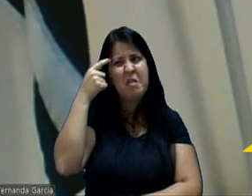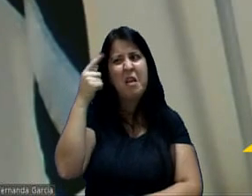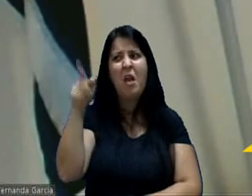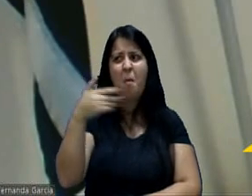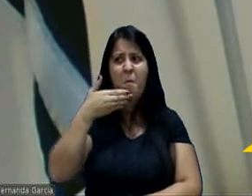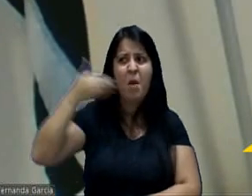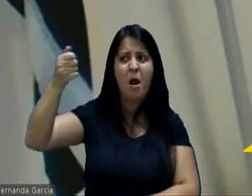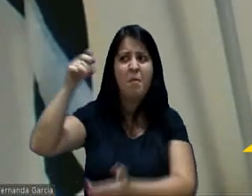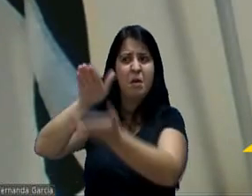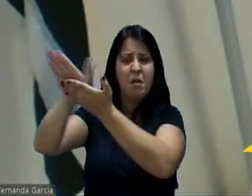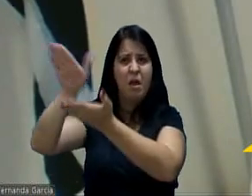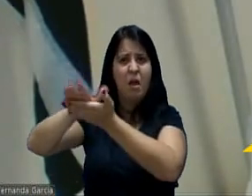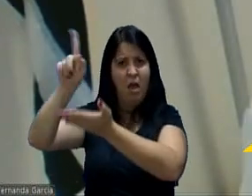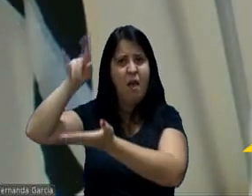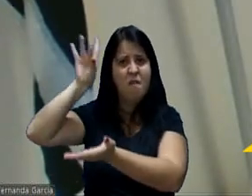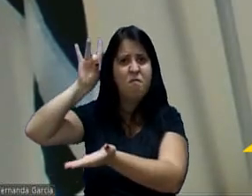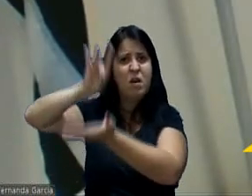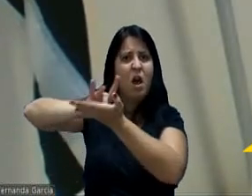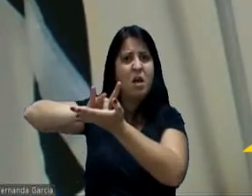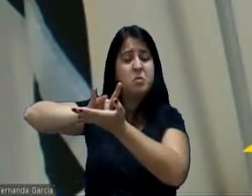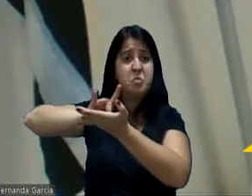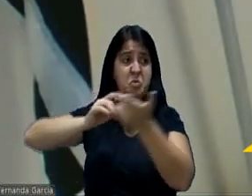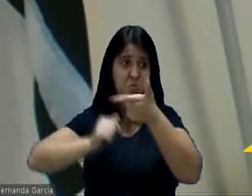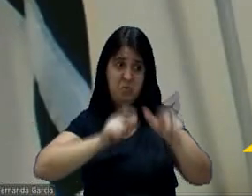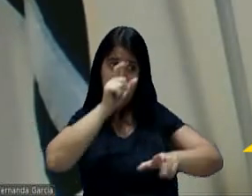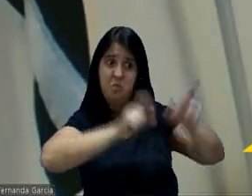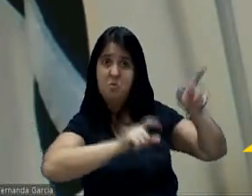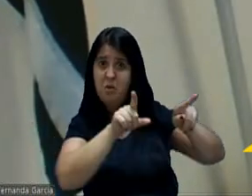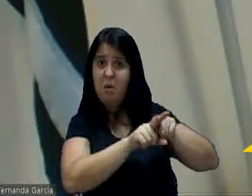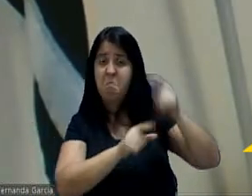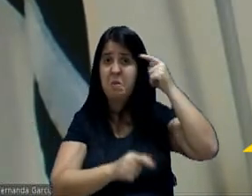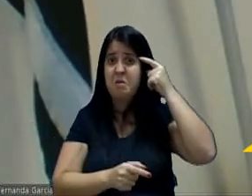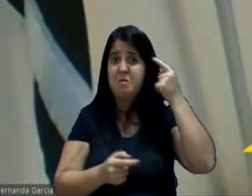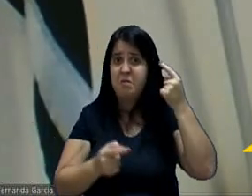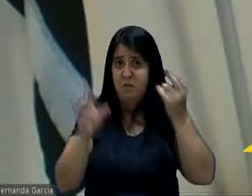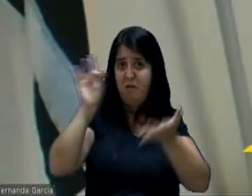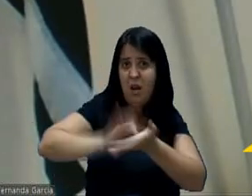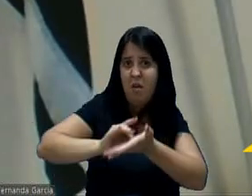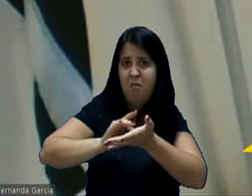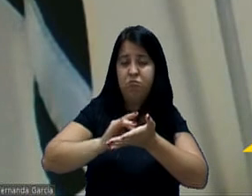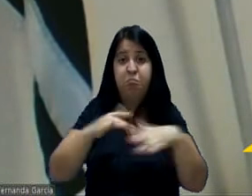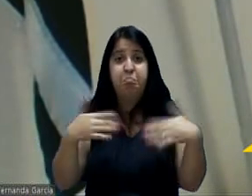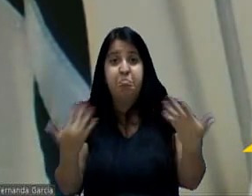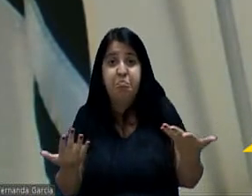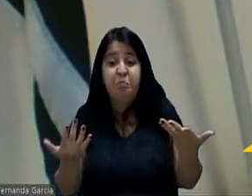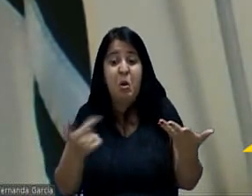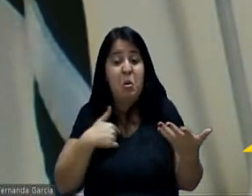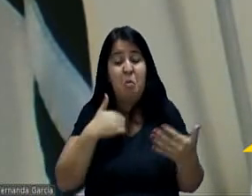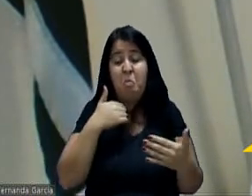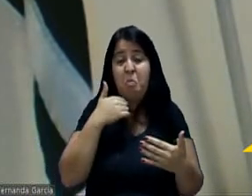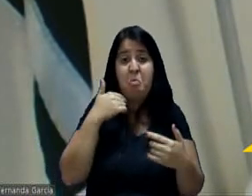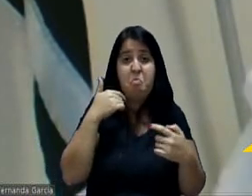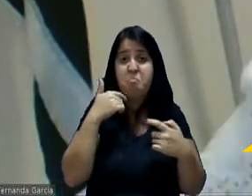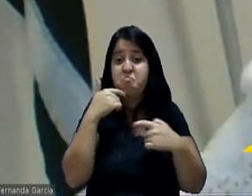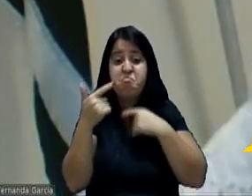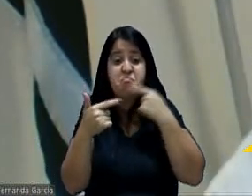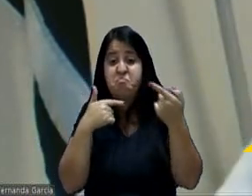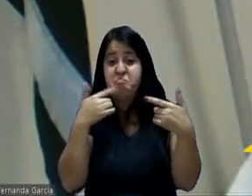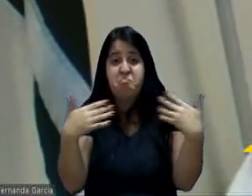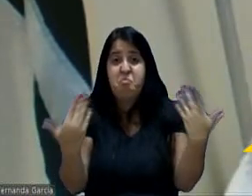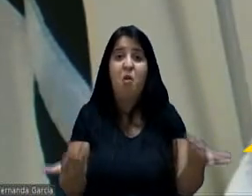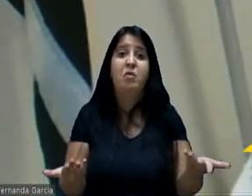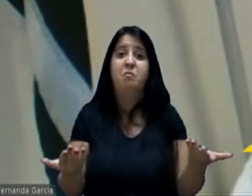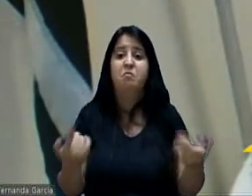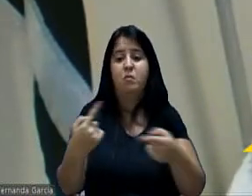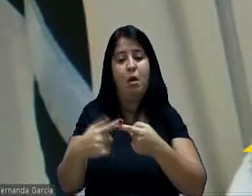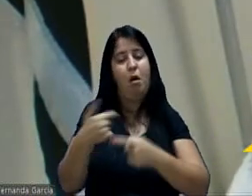é realmente o que os servidores acham, que a comunidade acha, porque não tem esse diálogo aberto. Nem eu, pelo menos eu não tenho participado